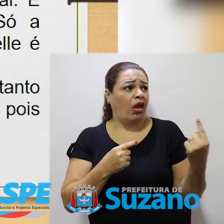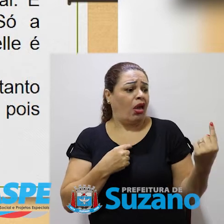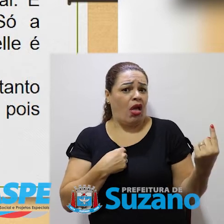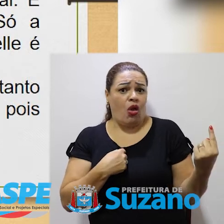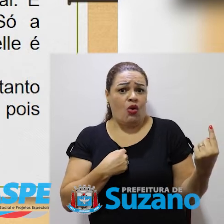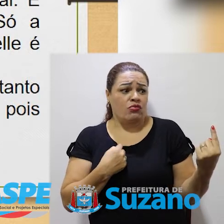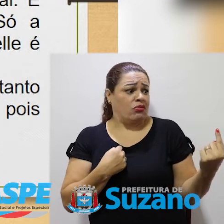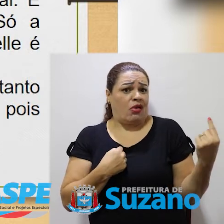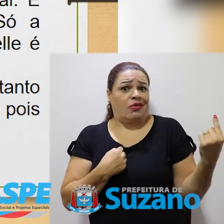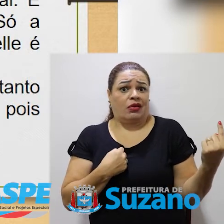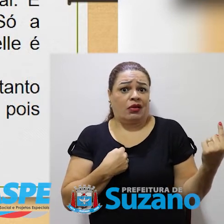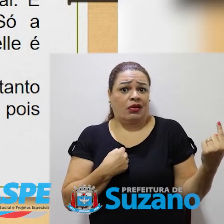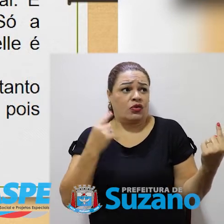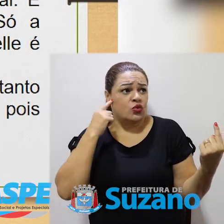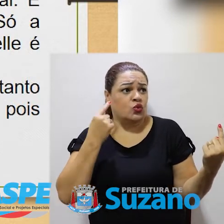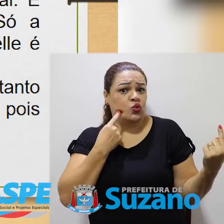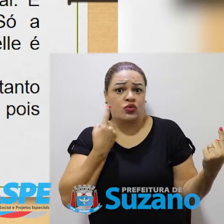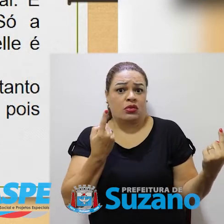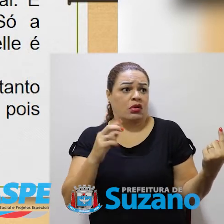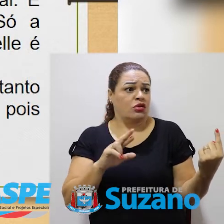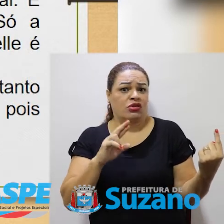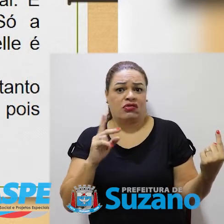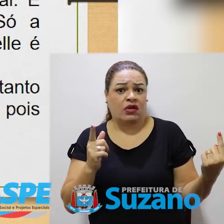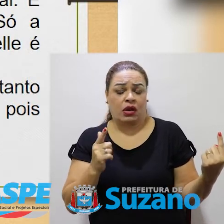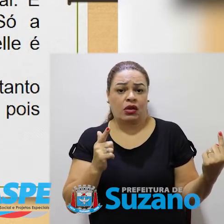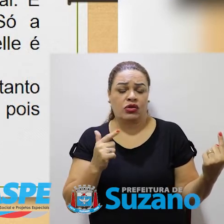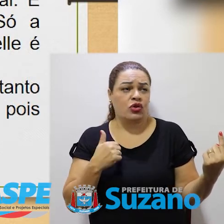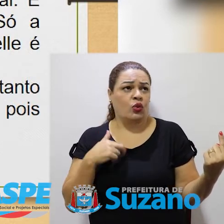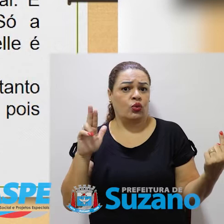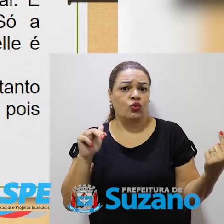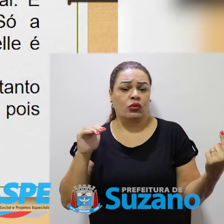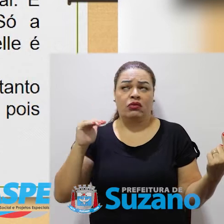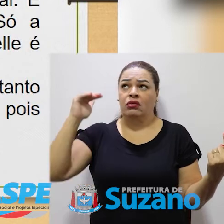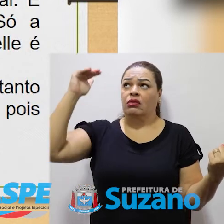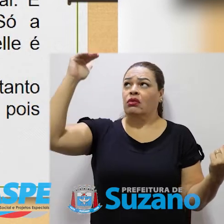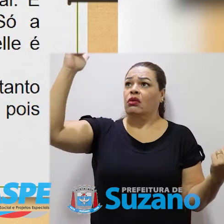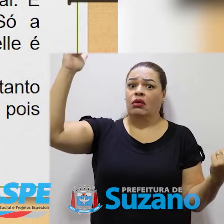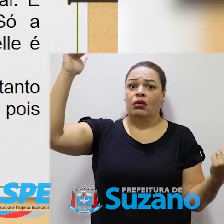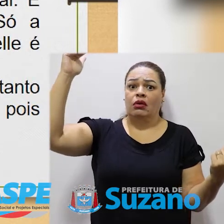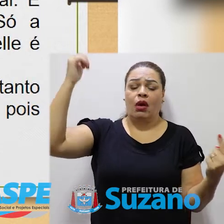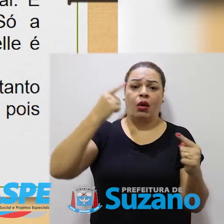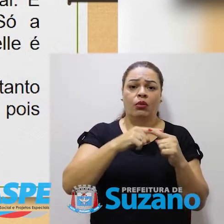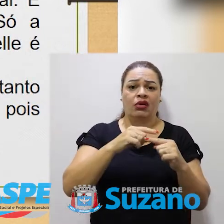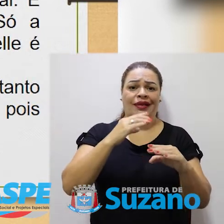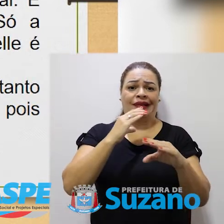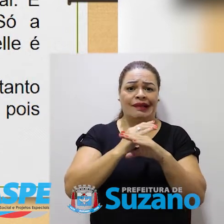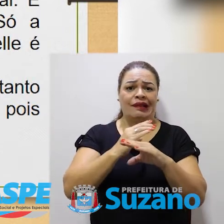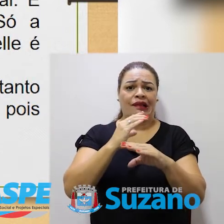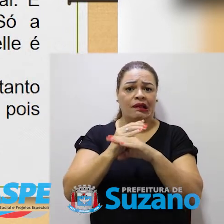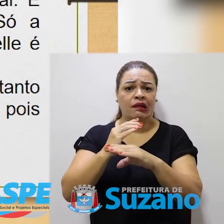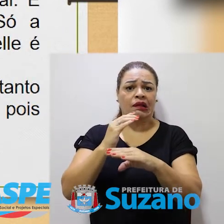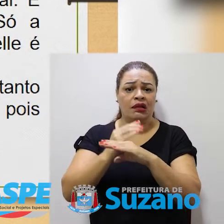mais ninguém. Emmanuelle é diferente. Emmanuelle nunca há de crescer. Eu não podia me comunicar com as outras